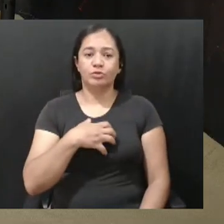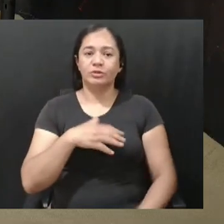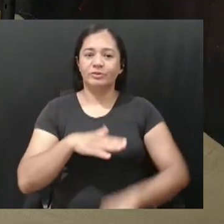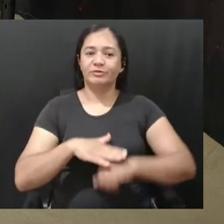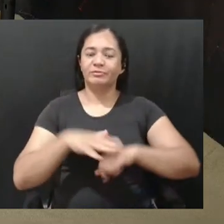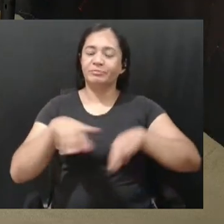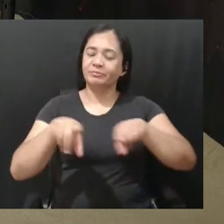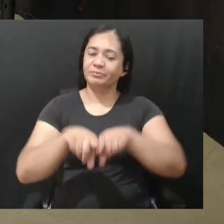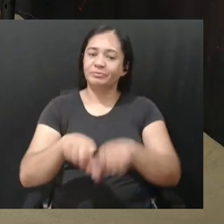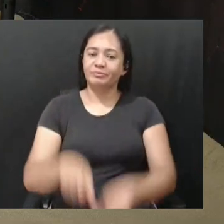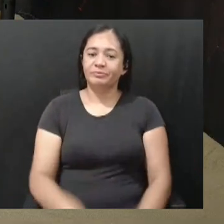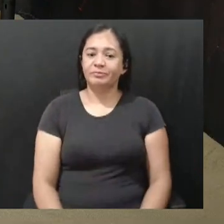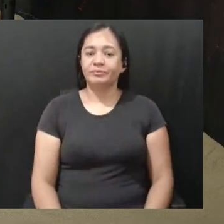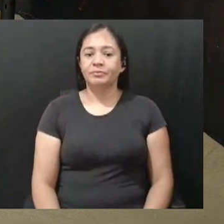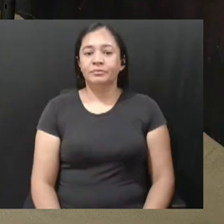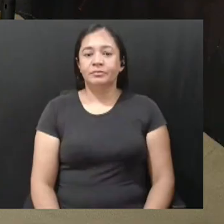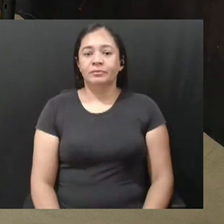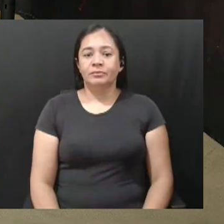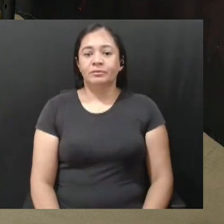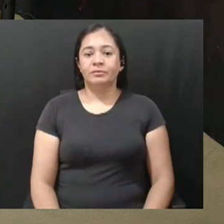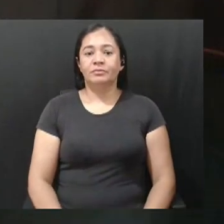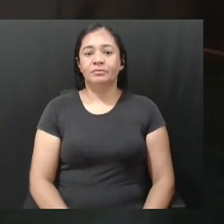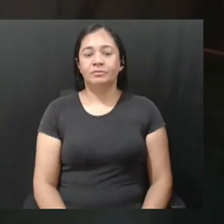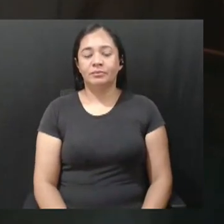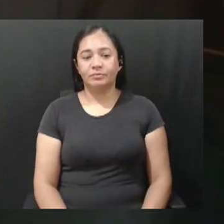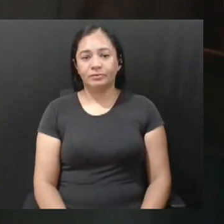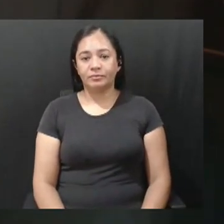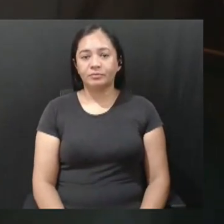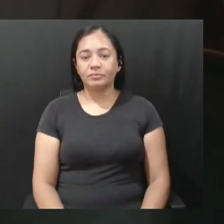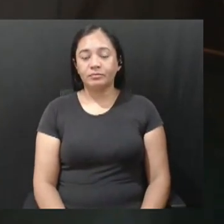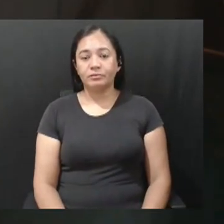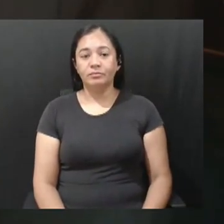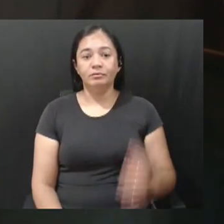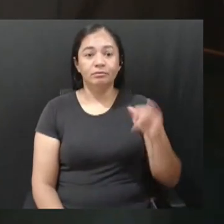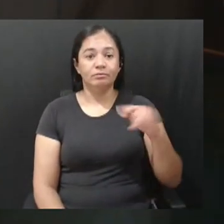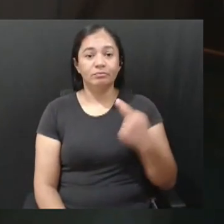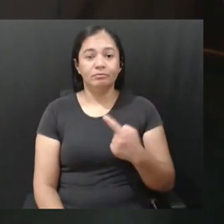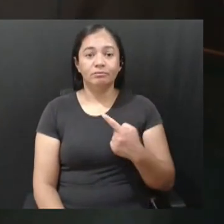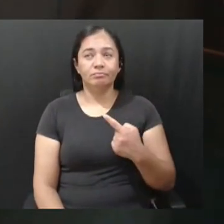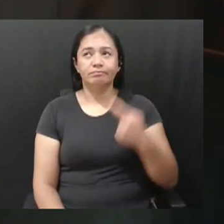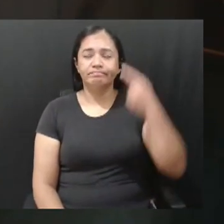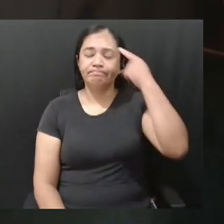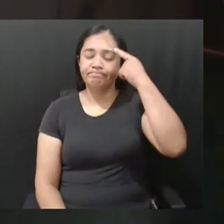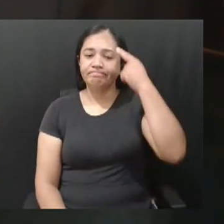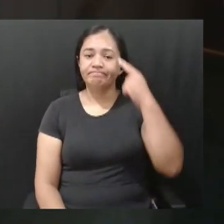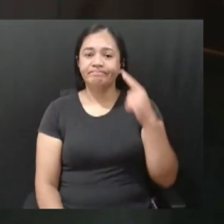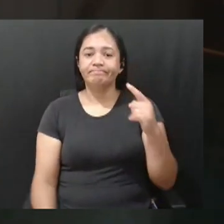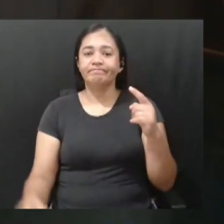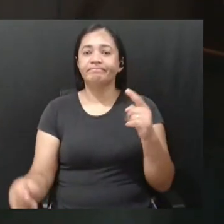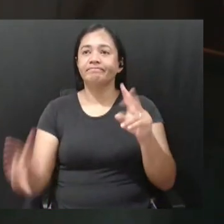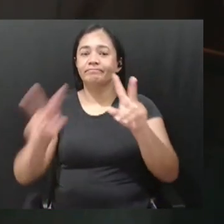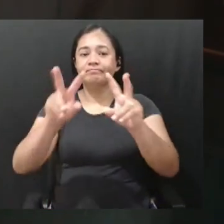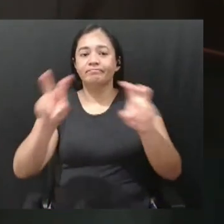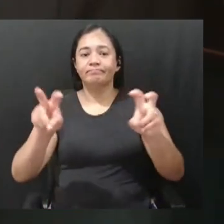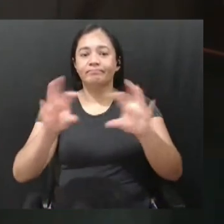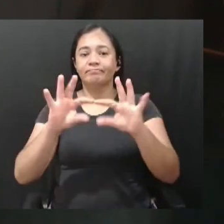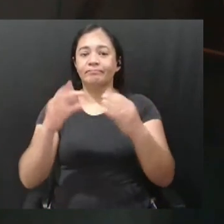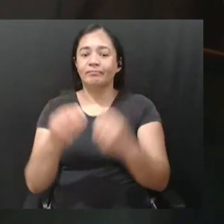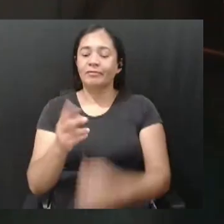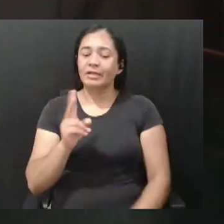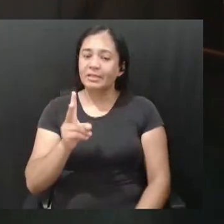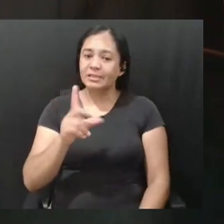né? Porque você sabe que se a gente parar para analisar, família, né? Sempre tem um que tá de bico com o